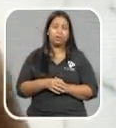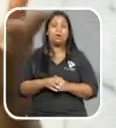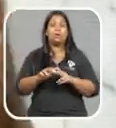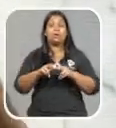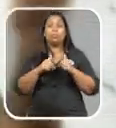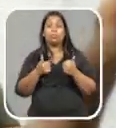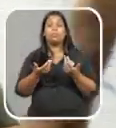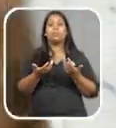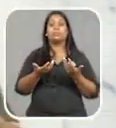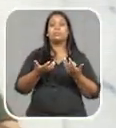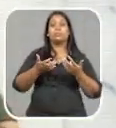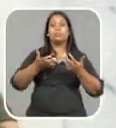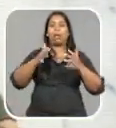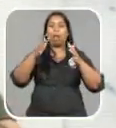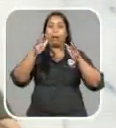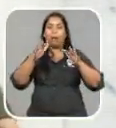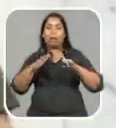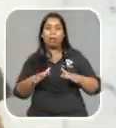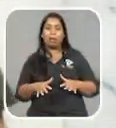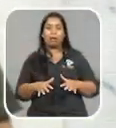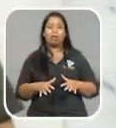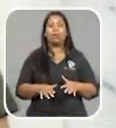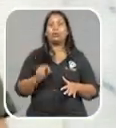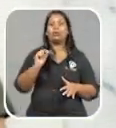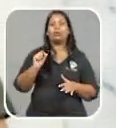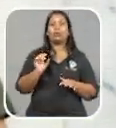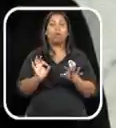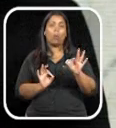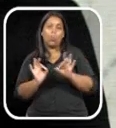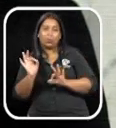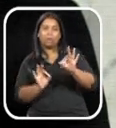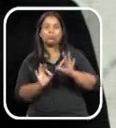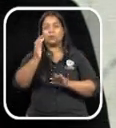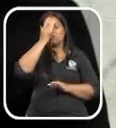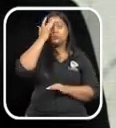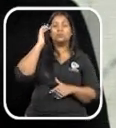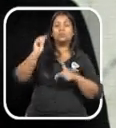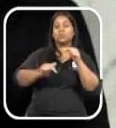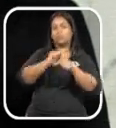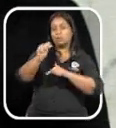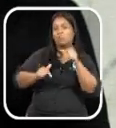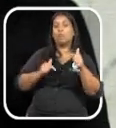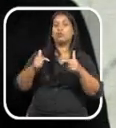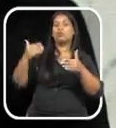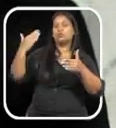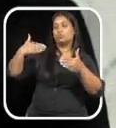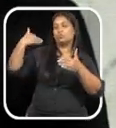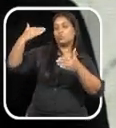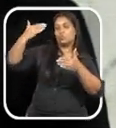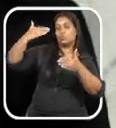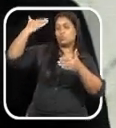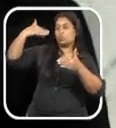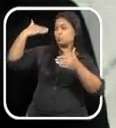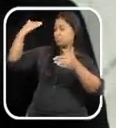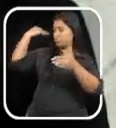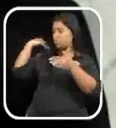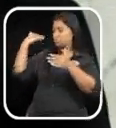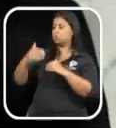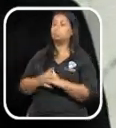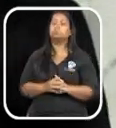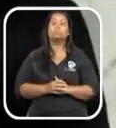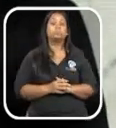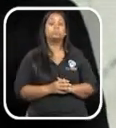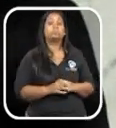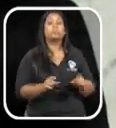da organização dos trabalhadores ao longo dos últimos anos. Né? João, outra pauta que você foi bastante incisivo esse